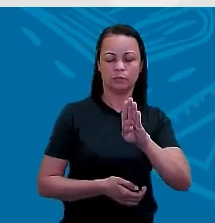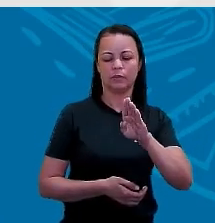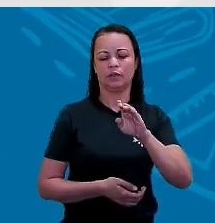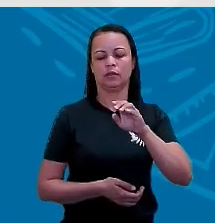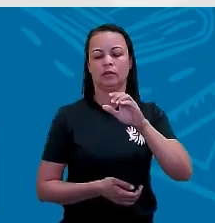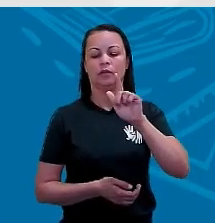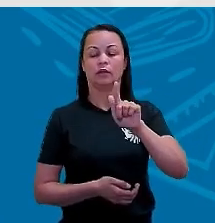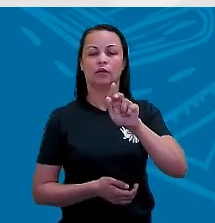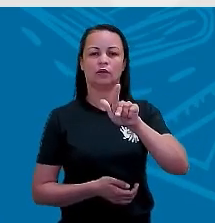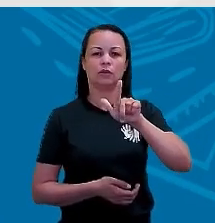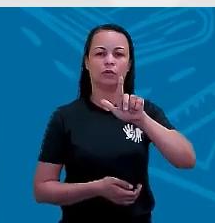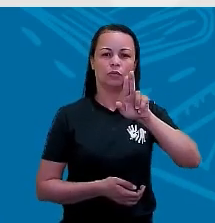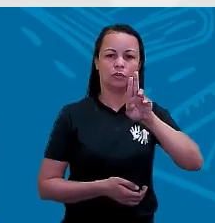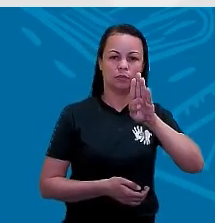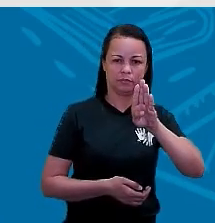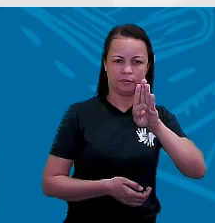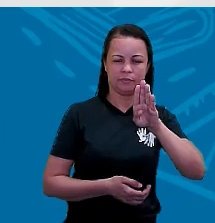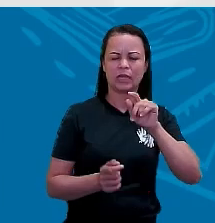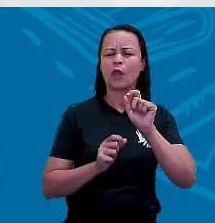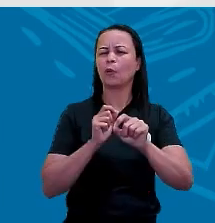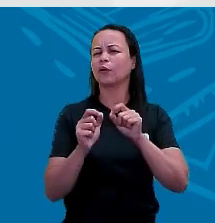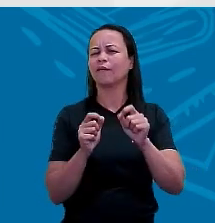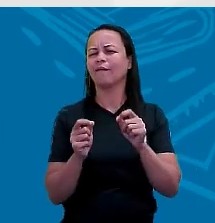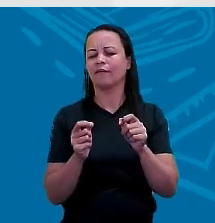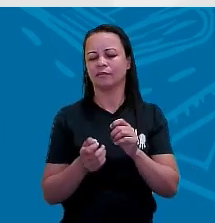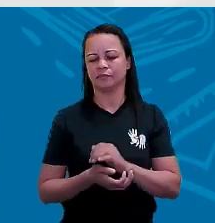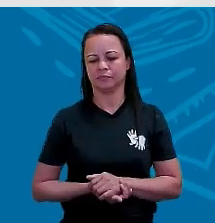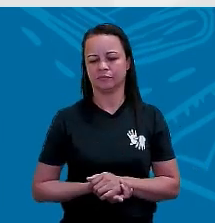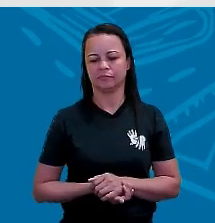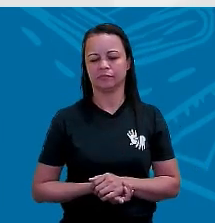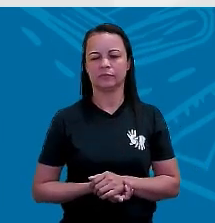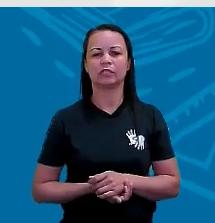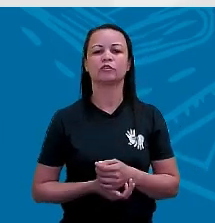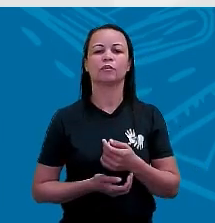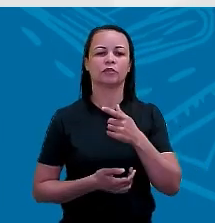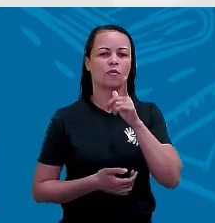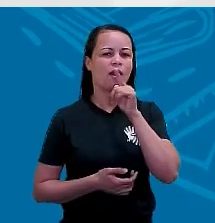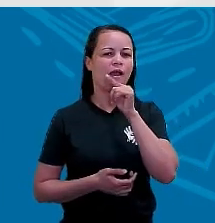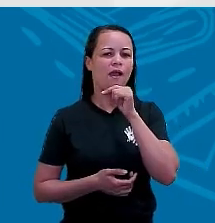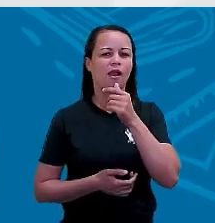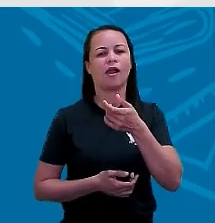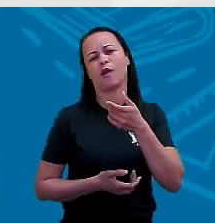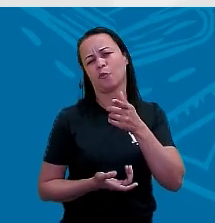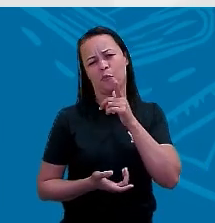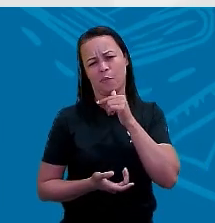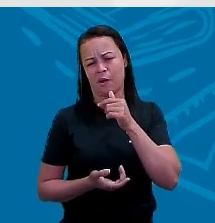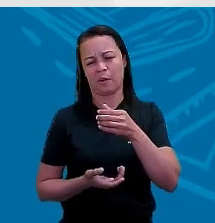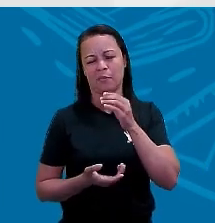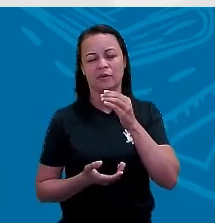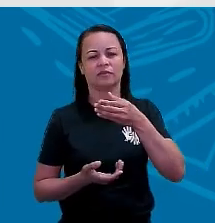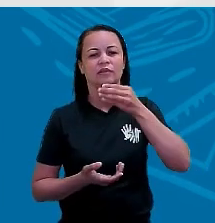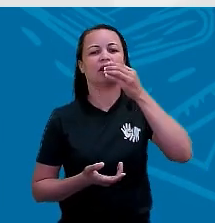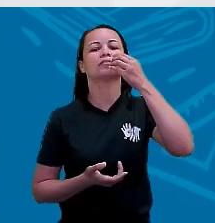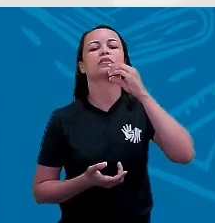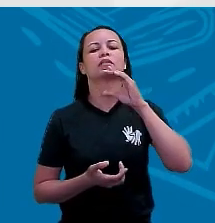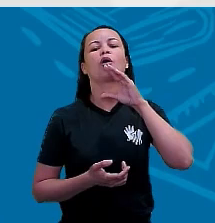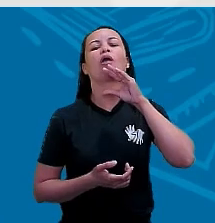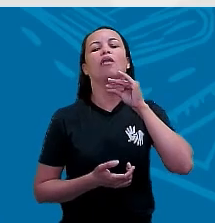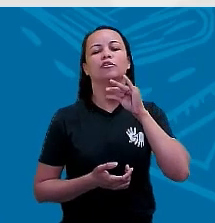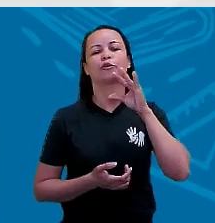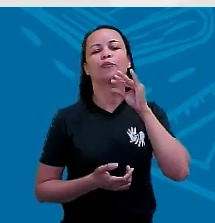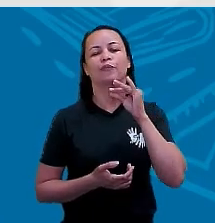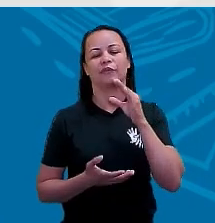azul claro. Glu, glu, é o quê? A gente tomando alguma coisa. Quando a gente toma alguma